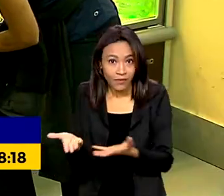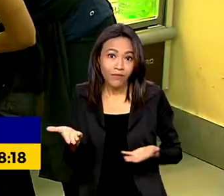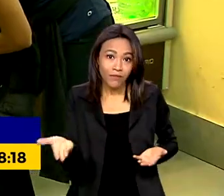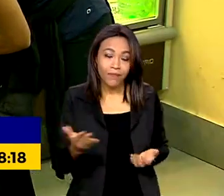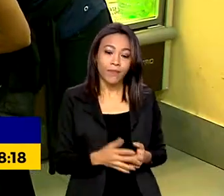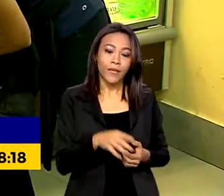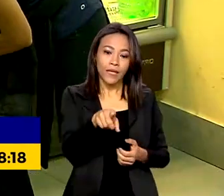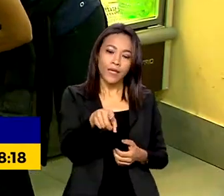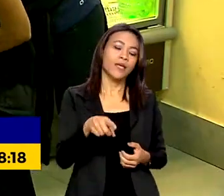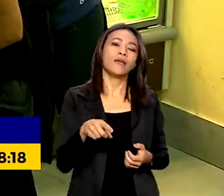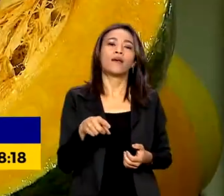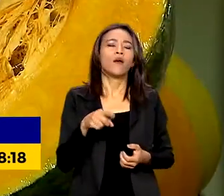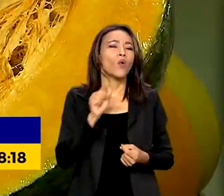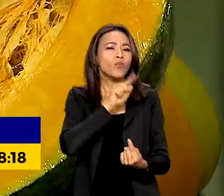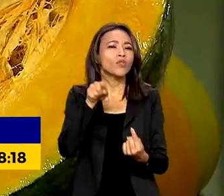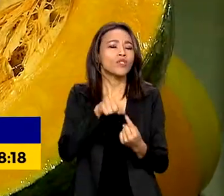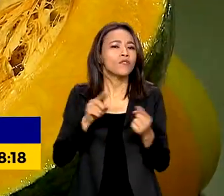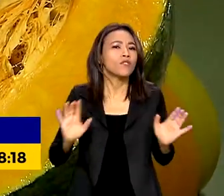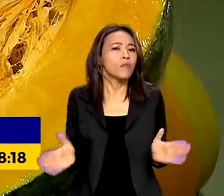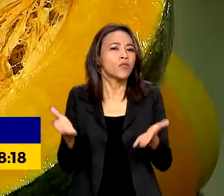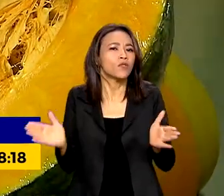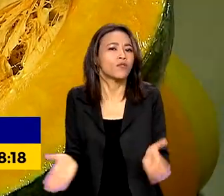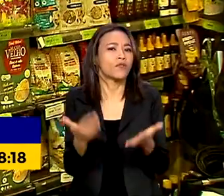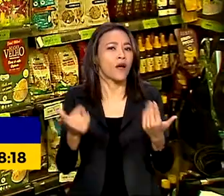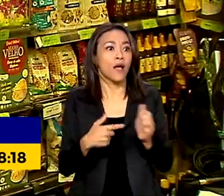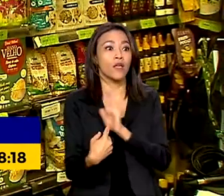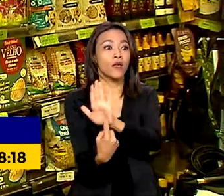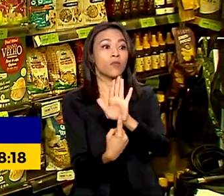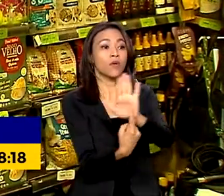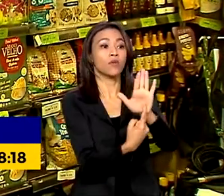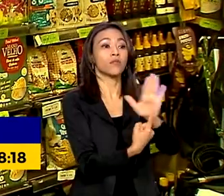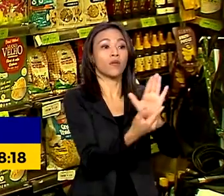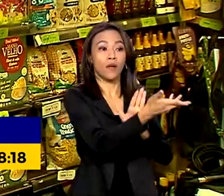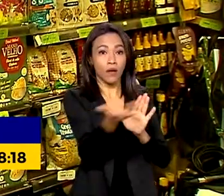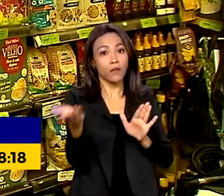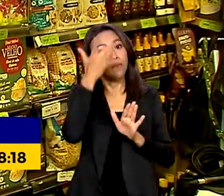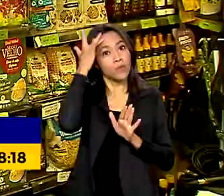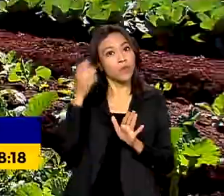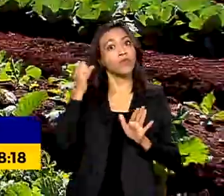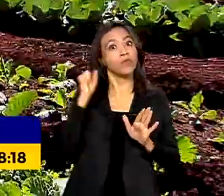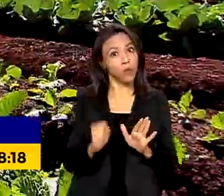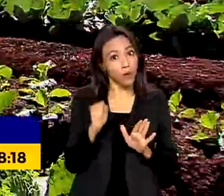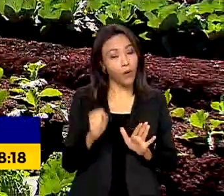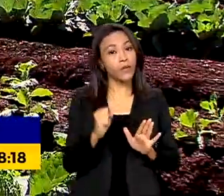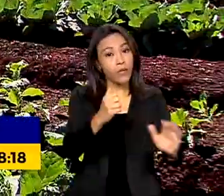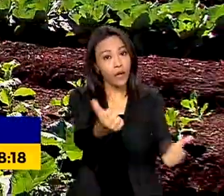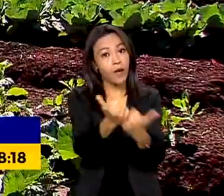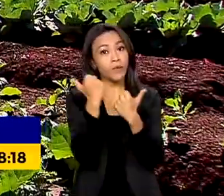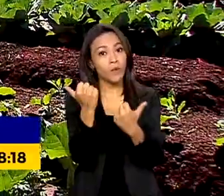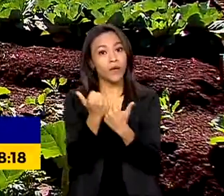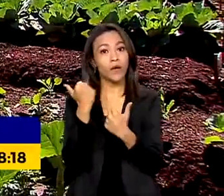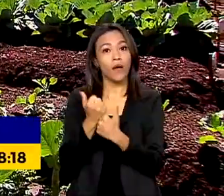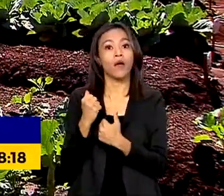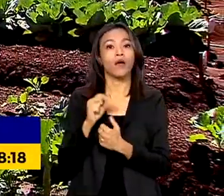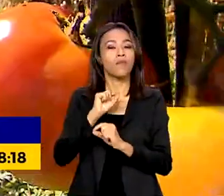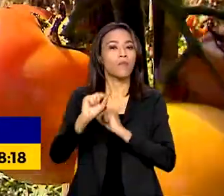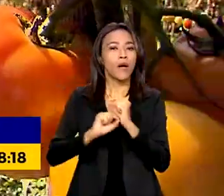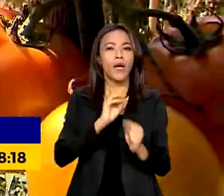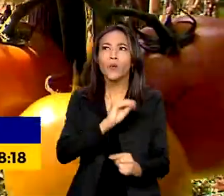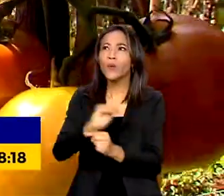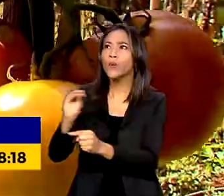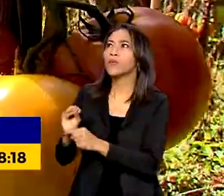o consumidor de produtos naturais e mostrar as pessoas que eles podem ser Aliados na preservação do meio ambiente